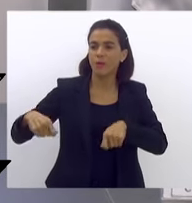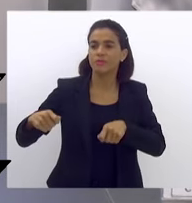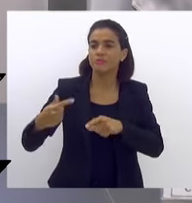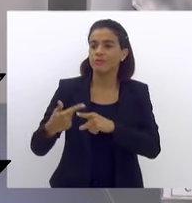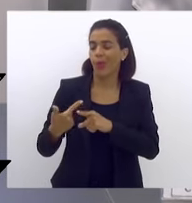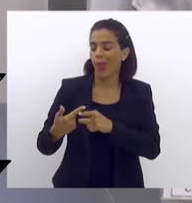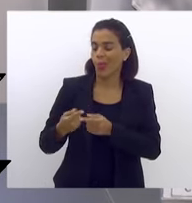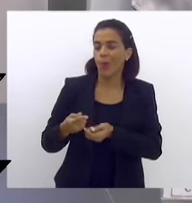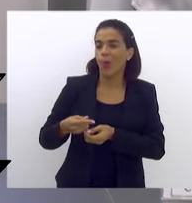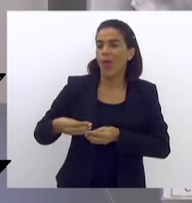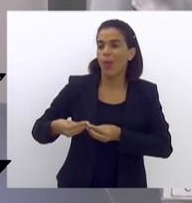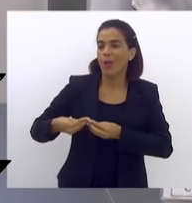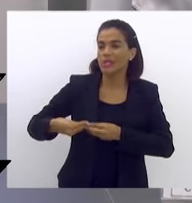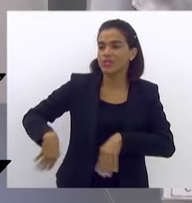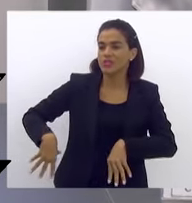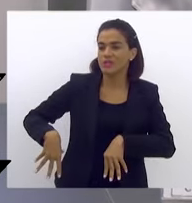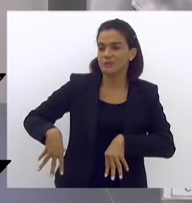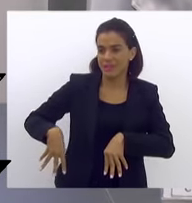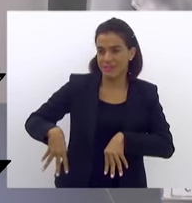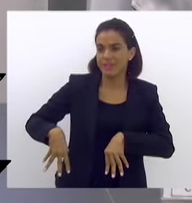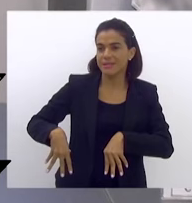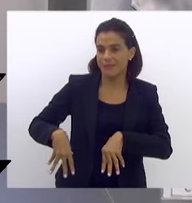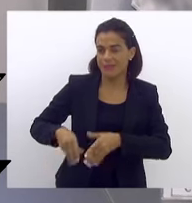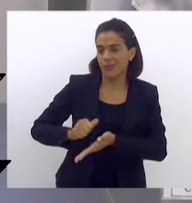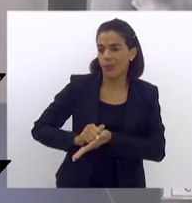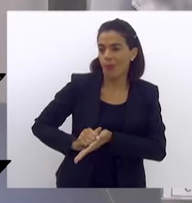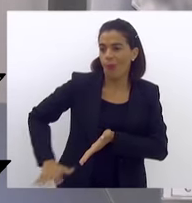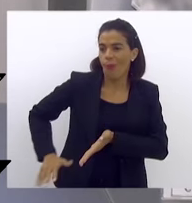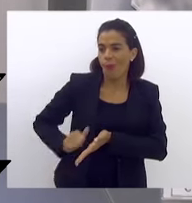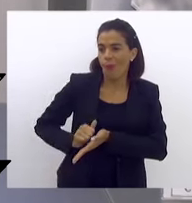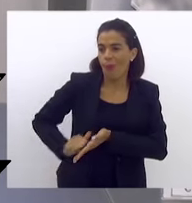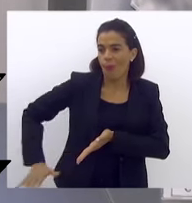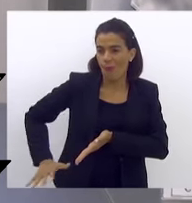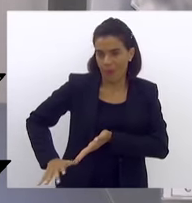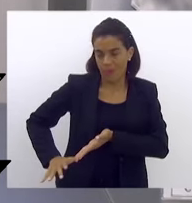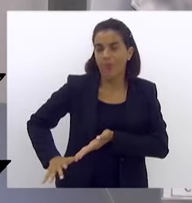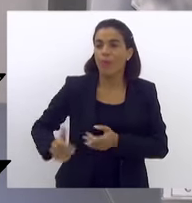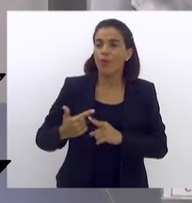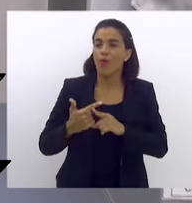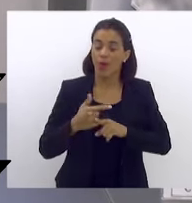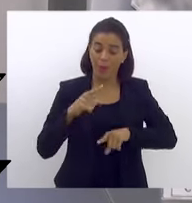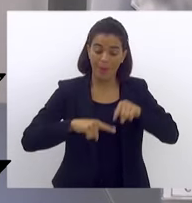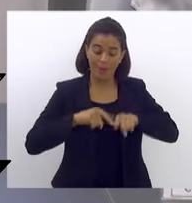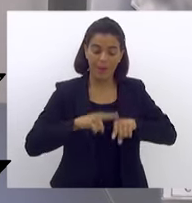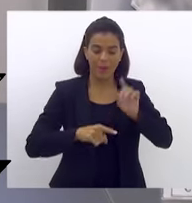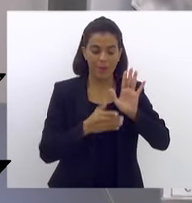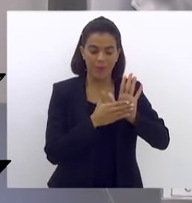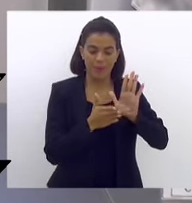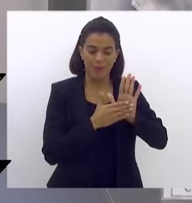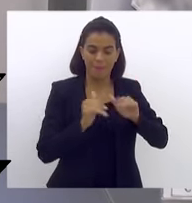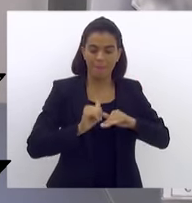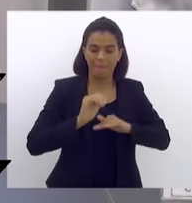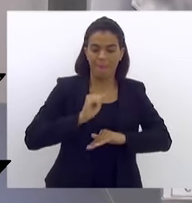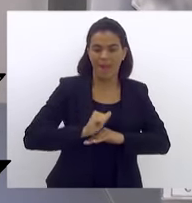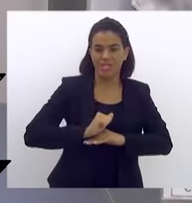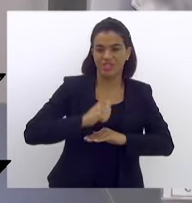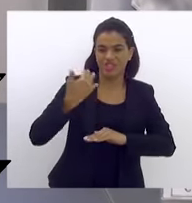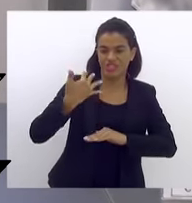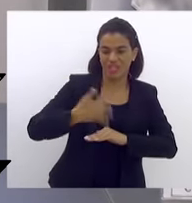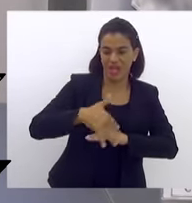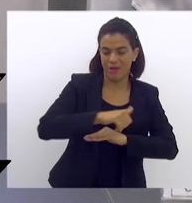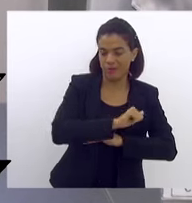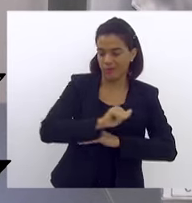não é uma despesa para sempre continuada por mais que o tipo de material que tá sendo proposto seja mais caro do que o material hoje